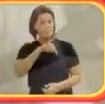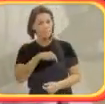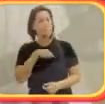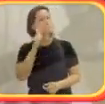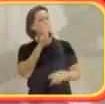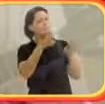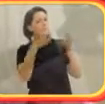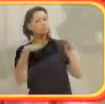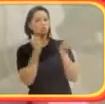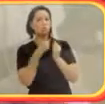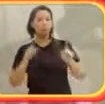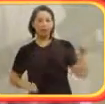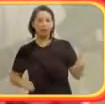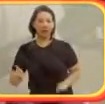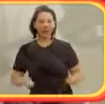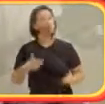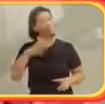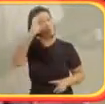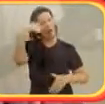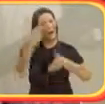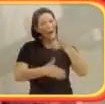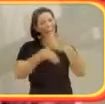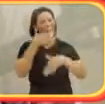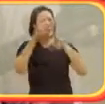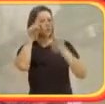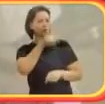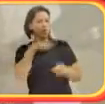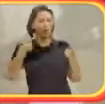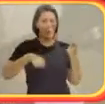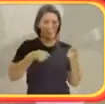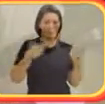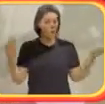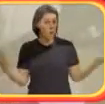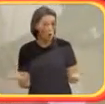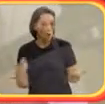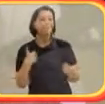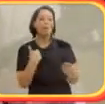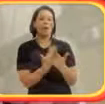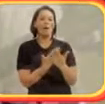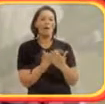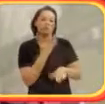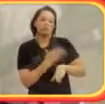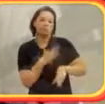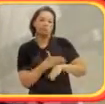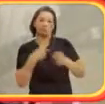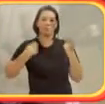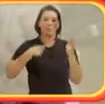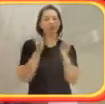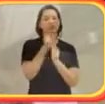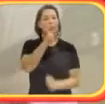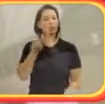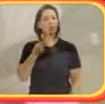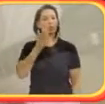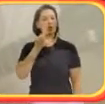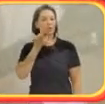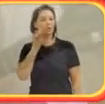E aprendi, aí eu vi o meu primo tocar e quis